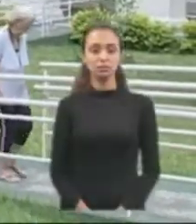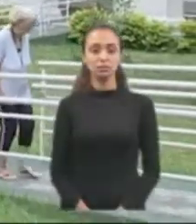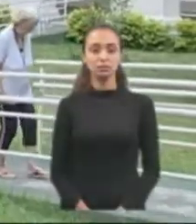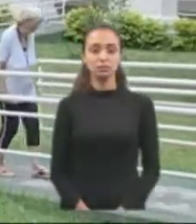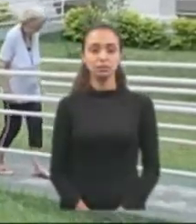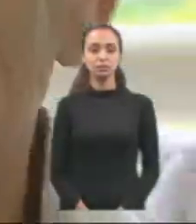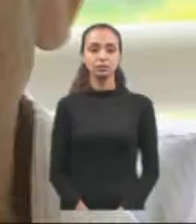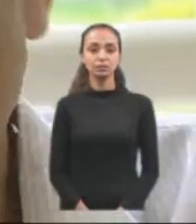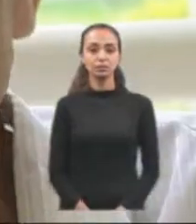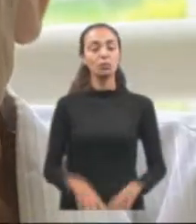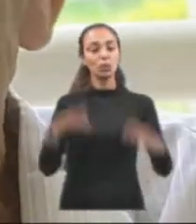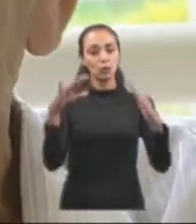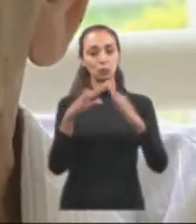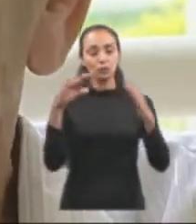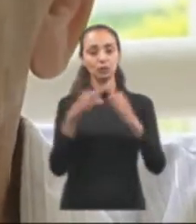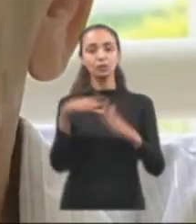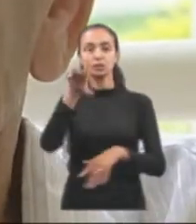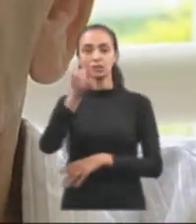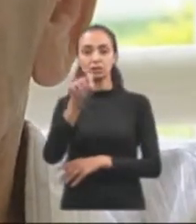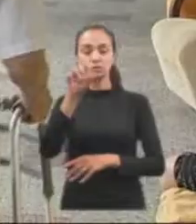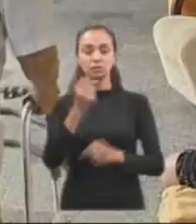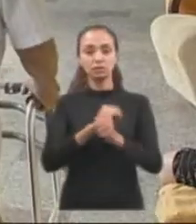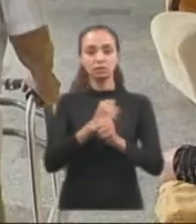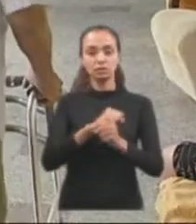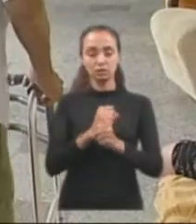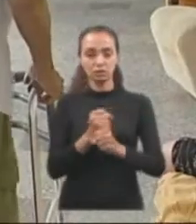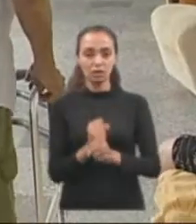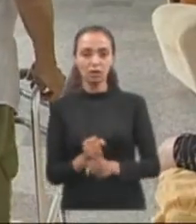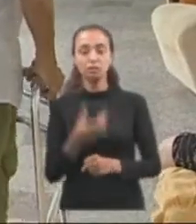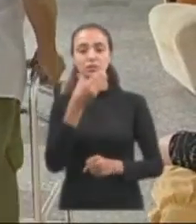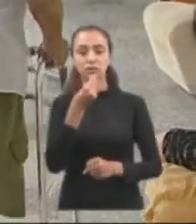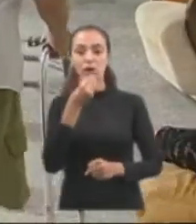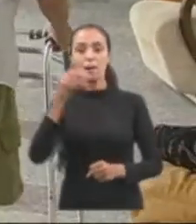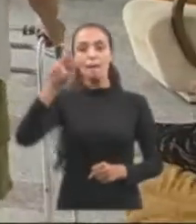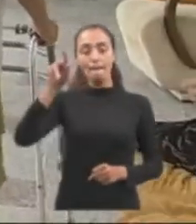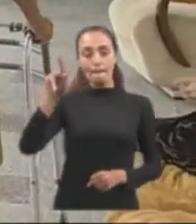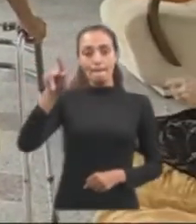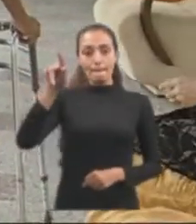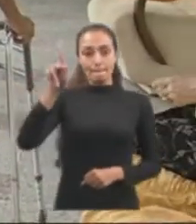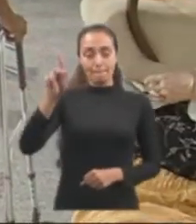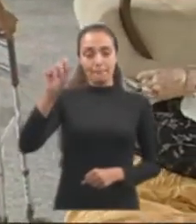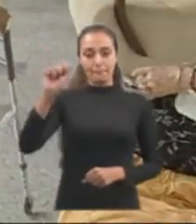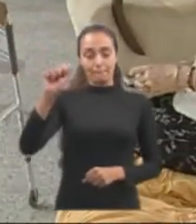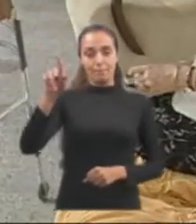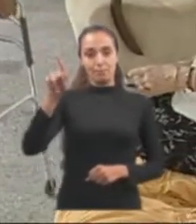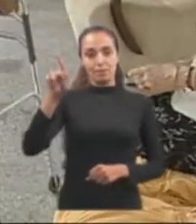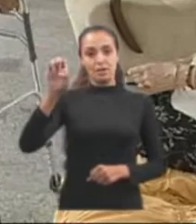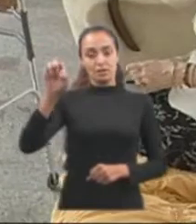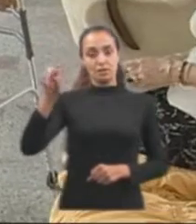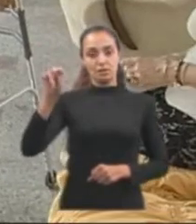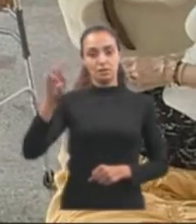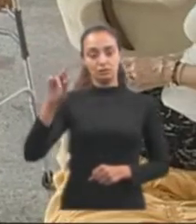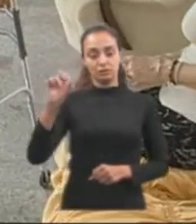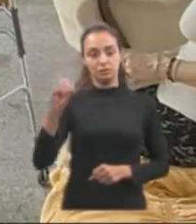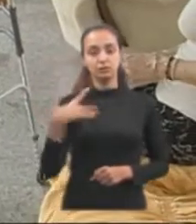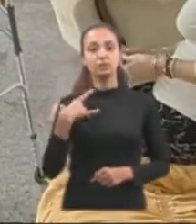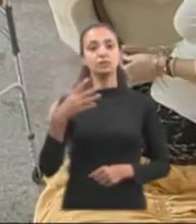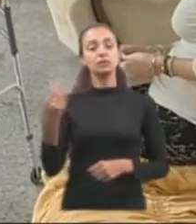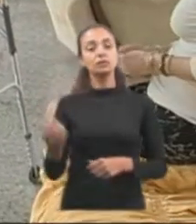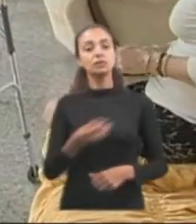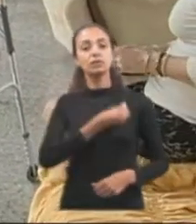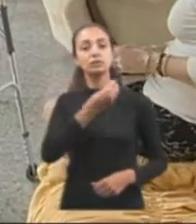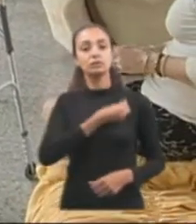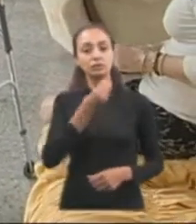Morando há 10 anos no Padre Cacique, seu Pedro conta que se sente em casa no asilo. E destaca que sua vida mudou para